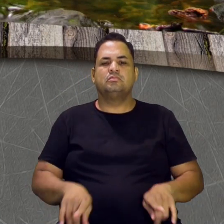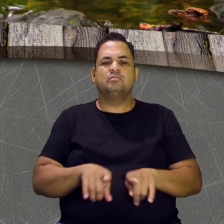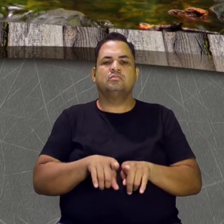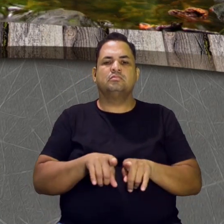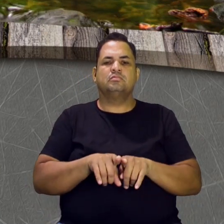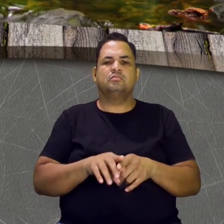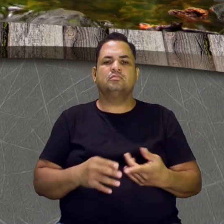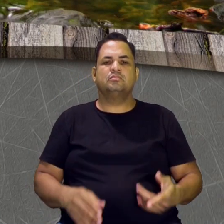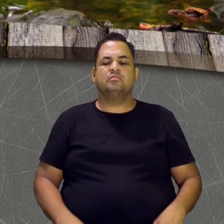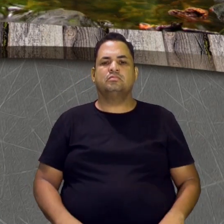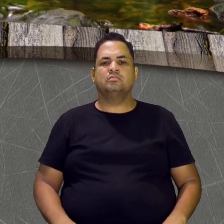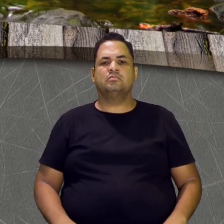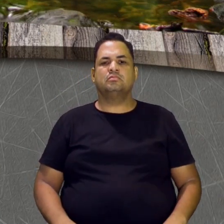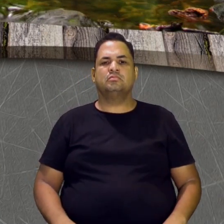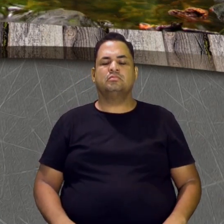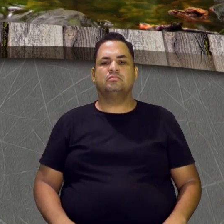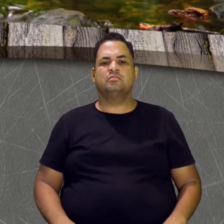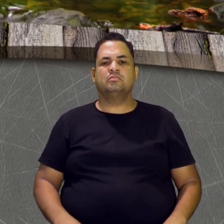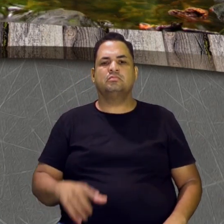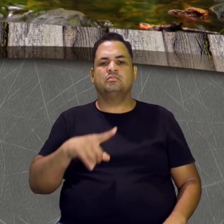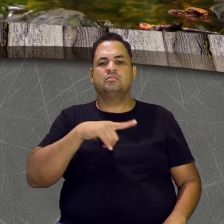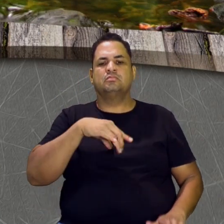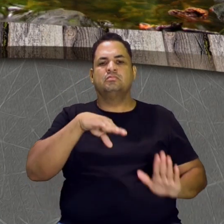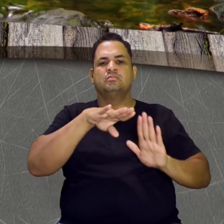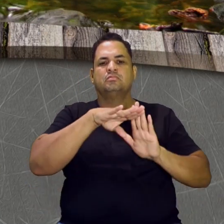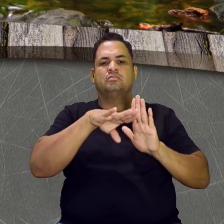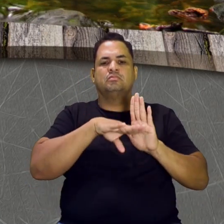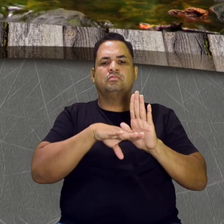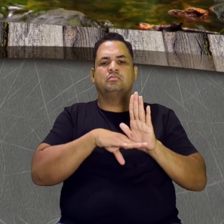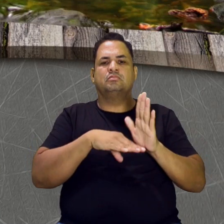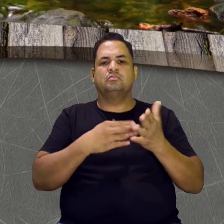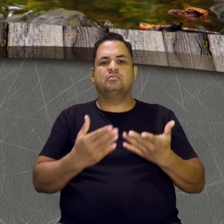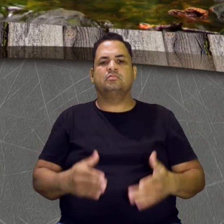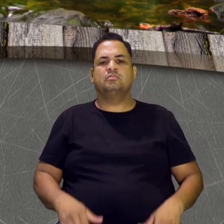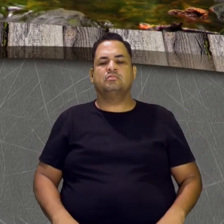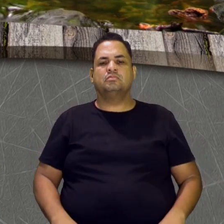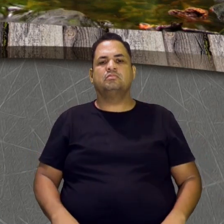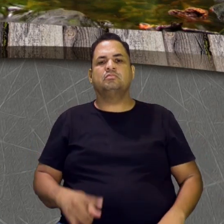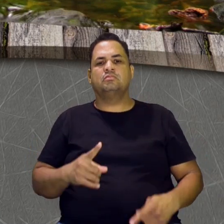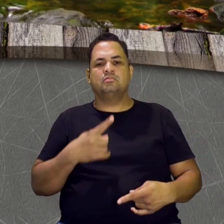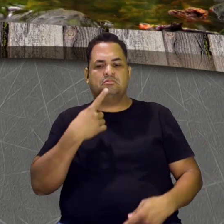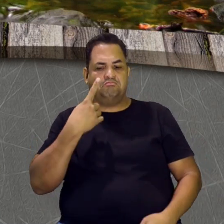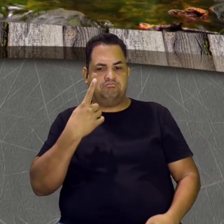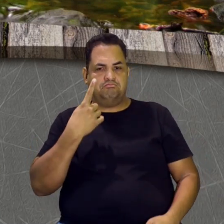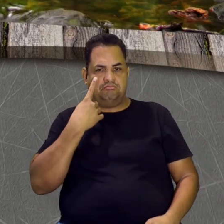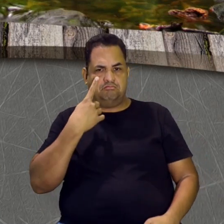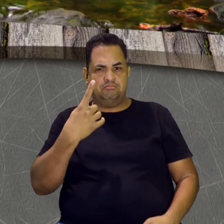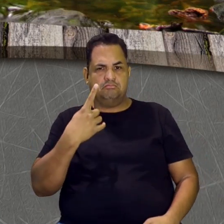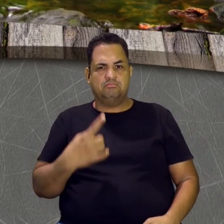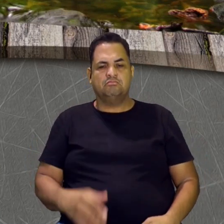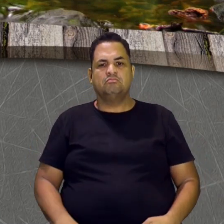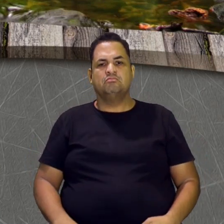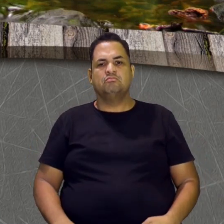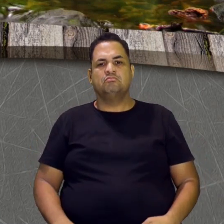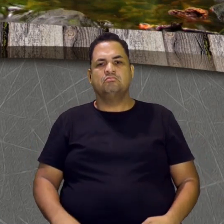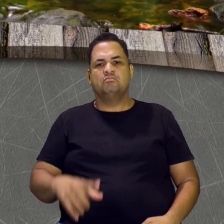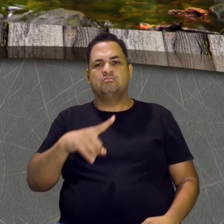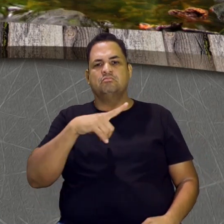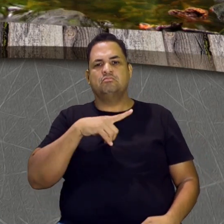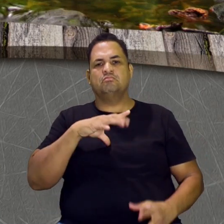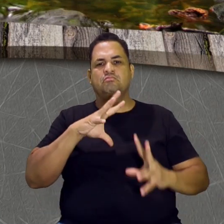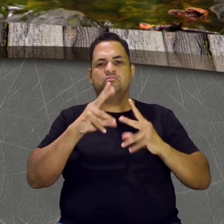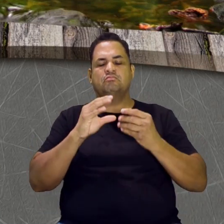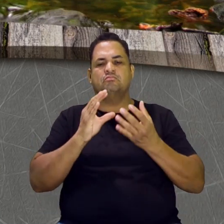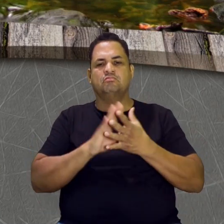são heterótrofos. Aí nós vamos ter a classificação dentro do reino animal que a gente acabou de ver. No reino animal você vai ter todos